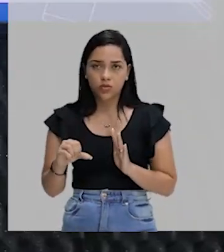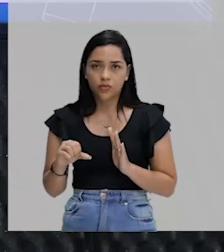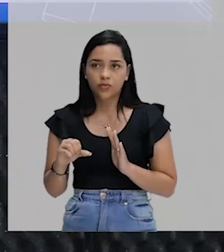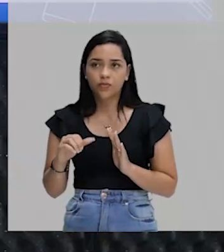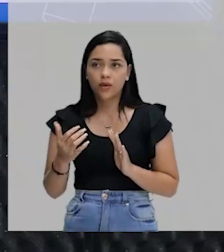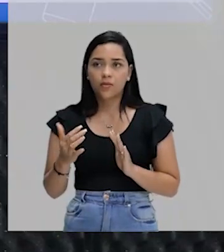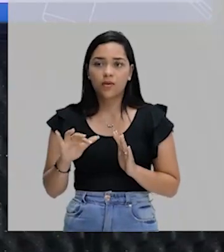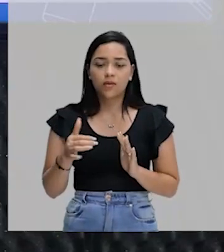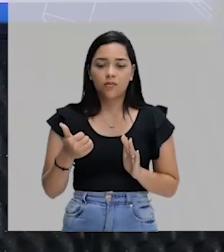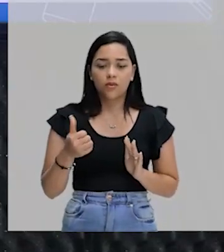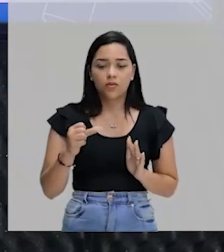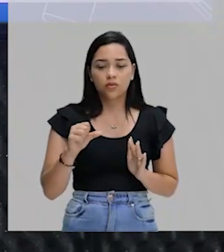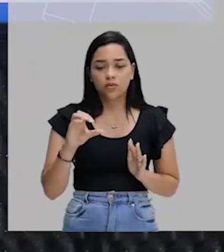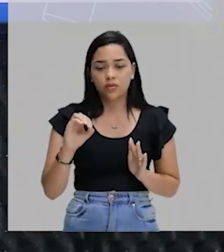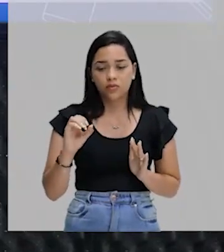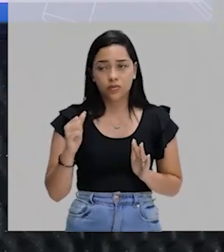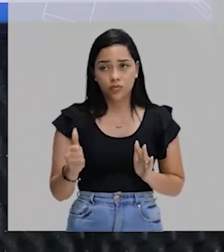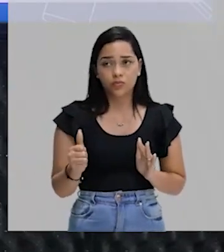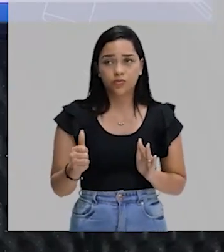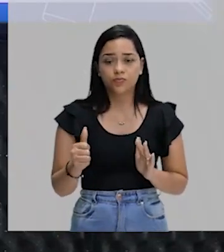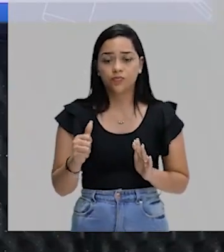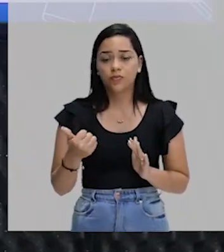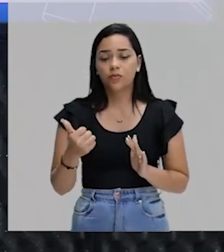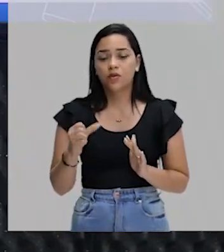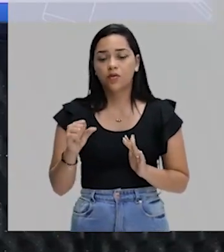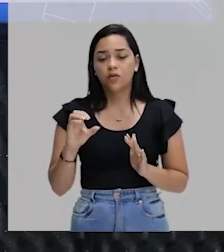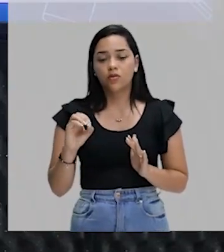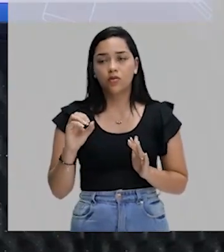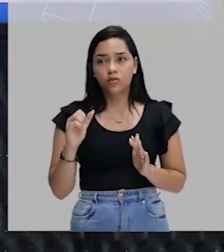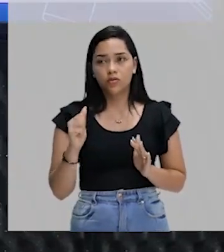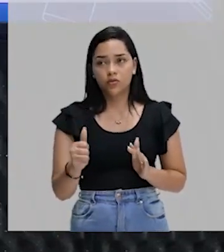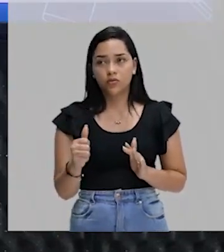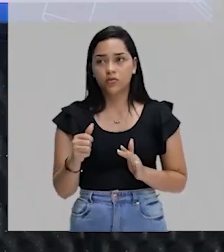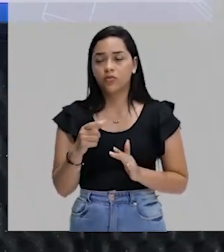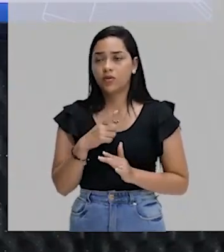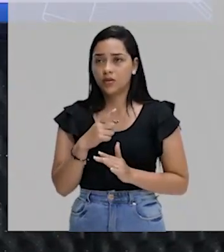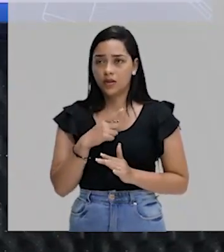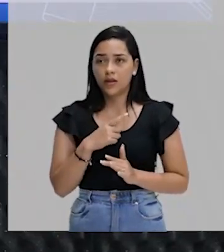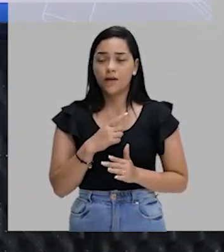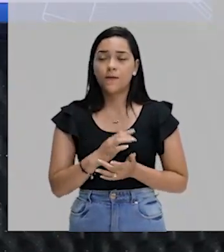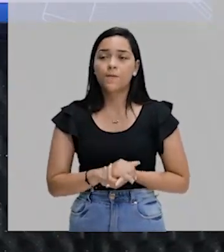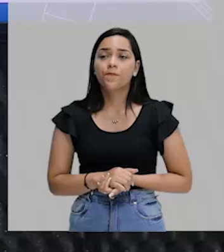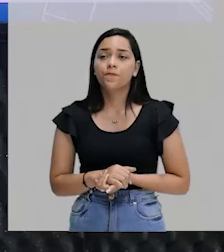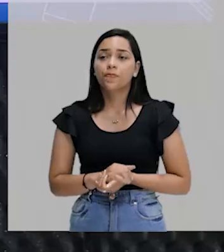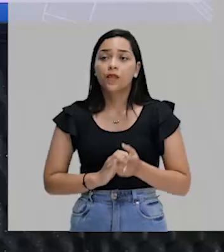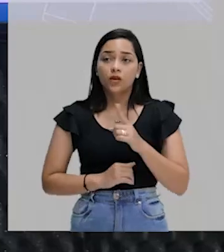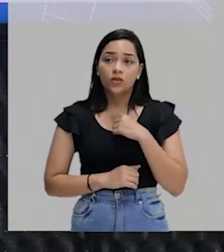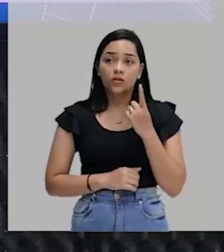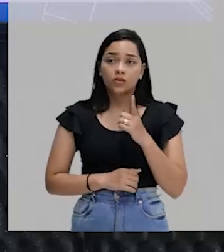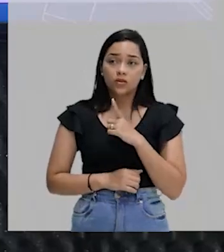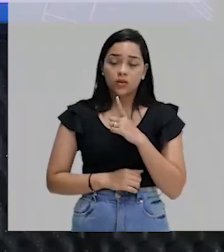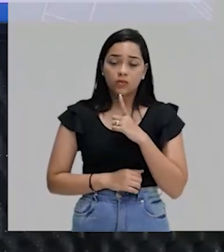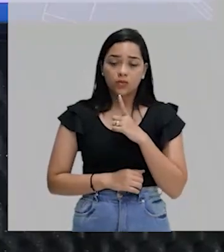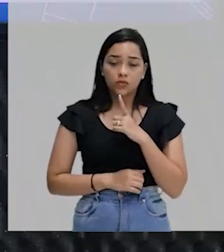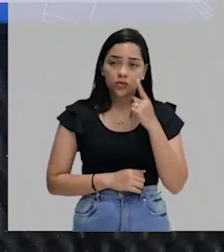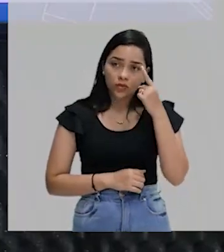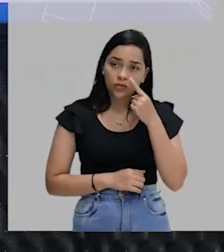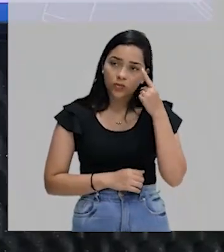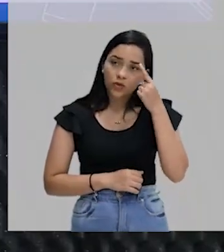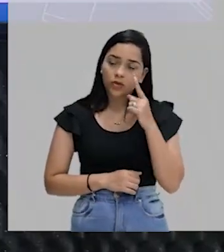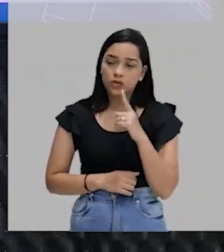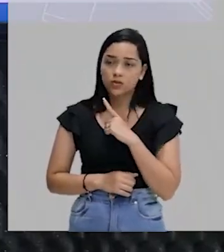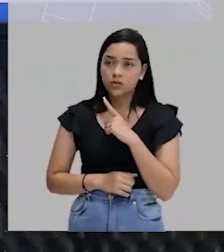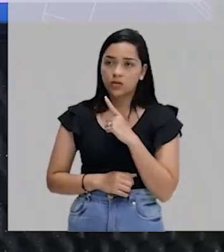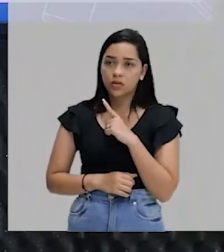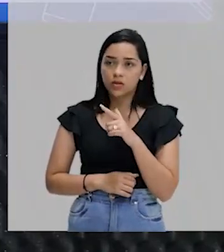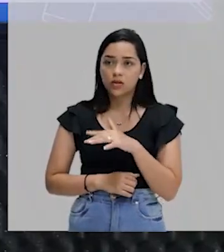por volta de 1801, lá no Tratado de Badajoz, nós temos os espanhóis abrindo